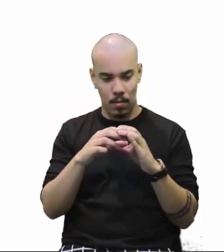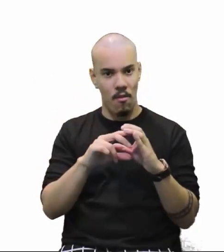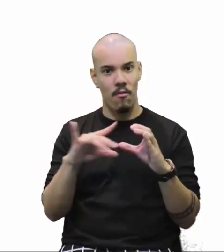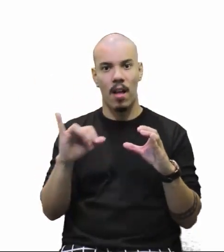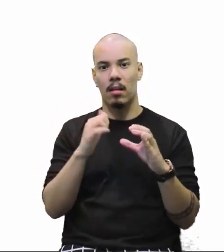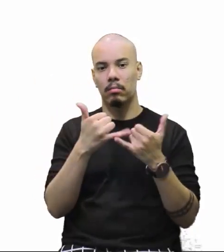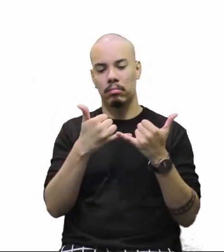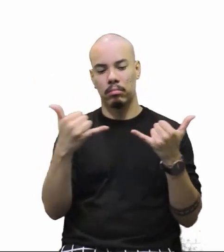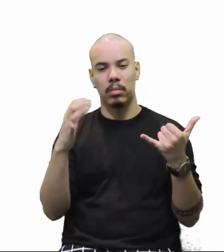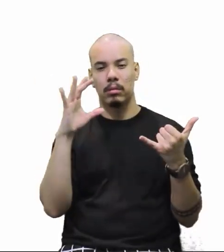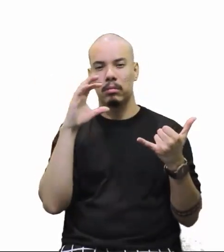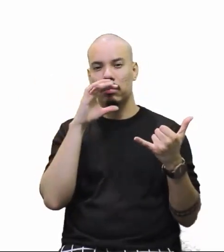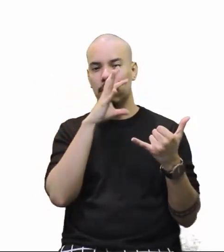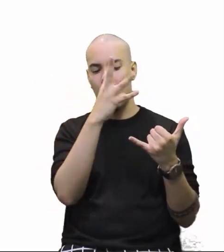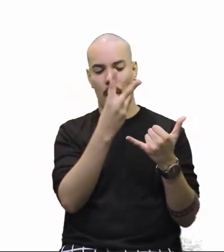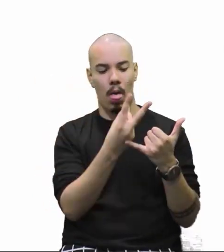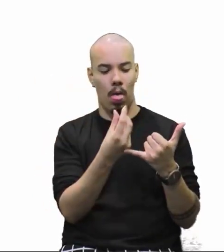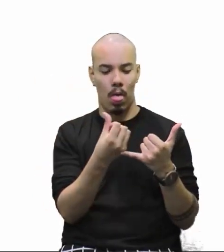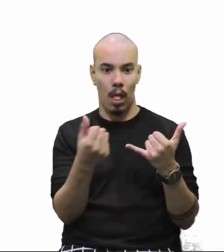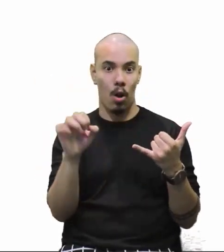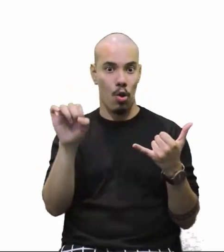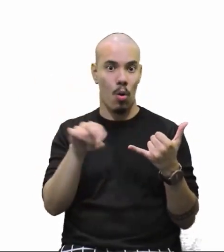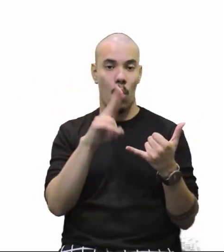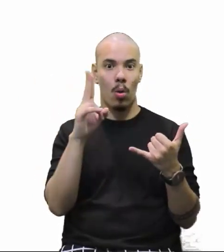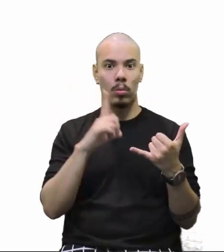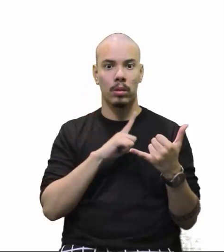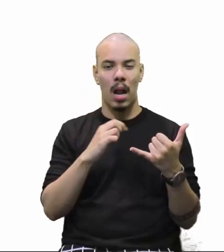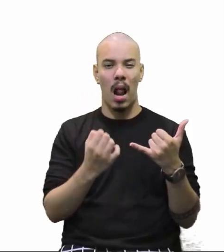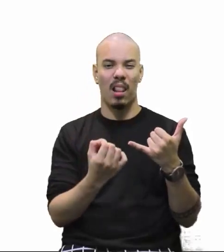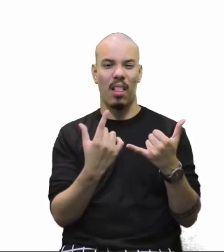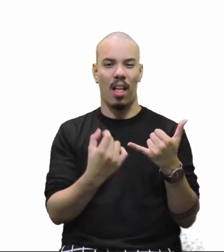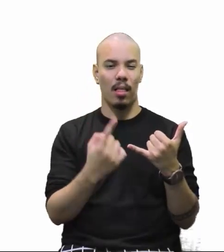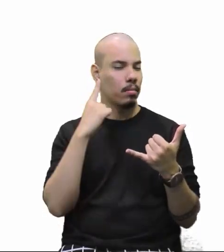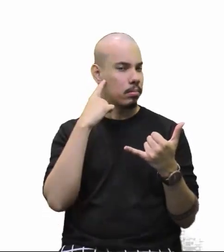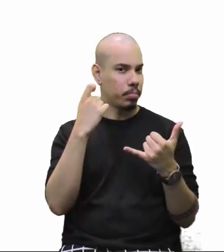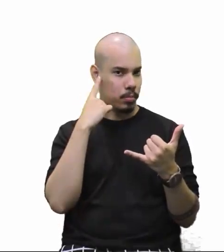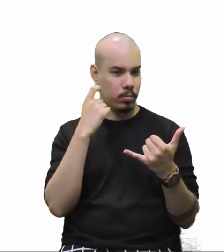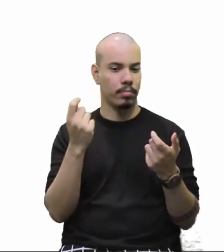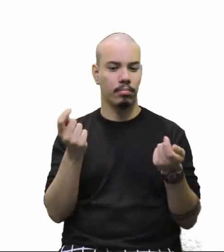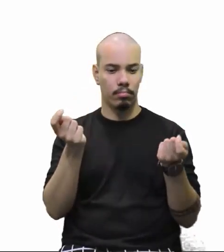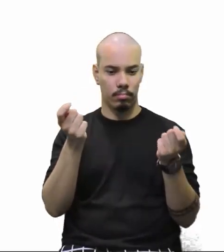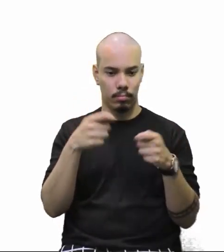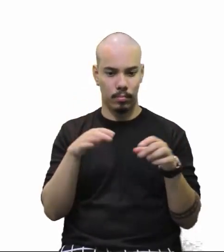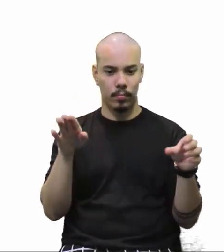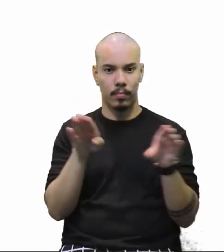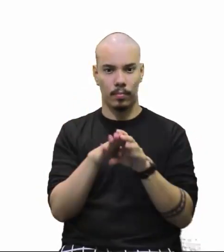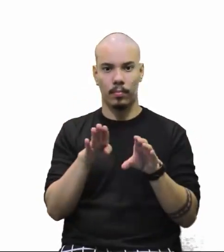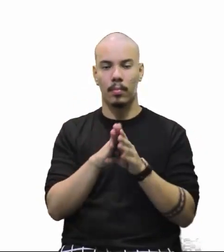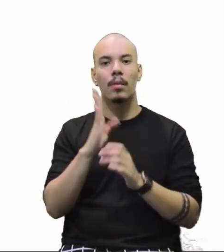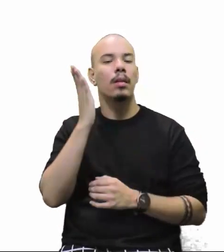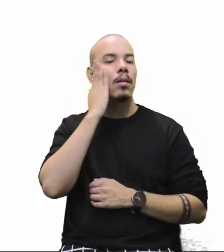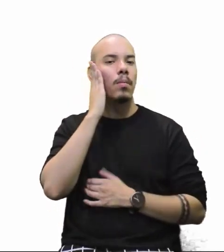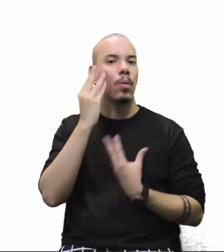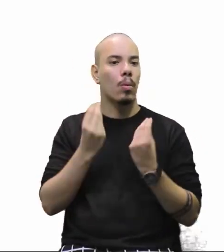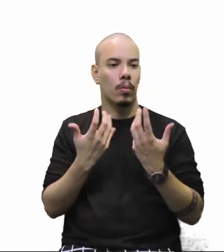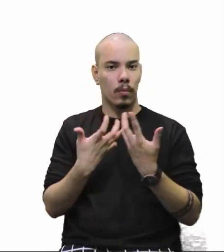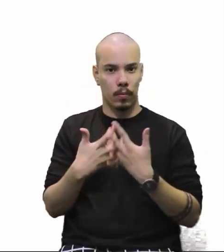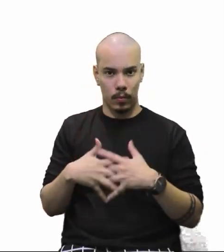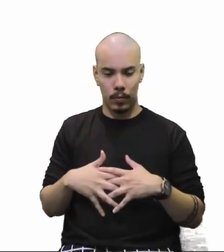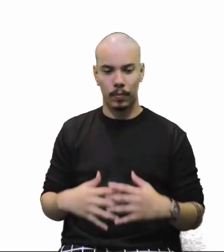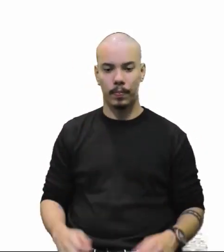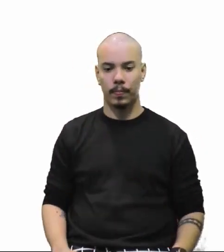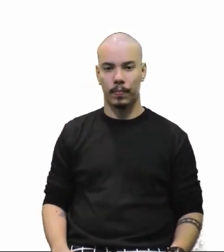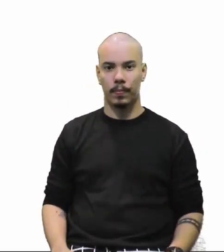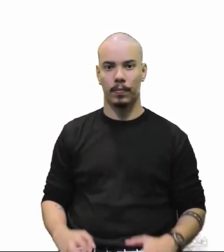e vai... Derreter. Vai derreter ou vai dar aquele estalozinho, né? Soldar ele ali nas pontas, praticamente.